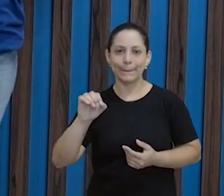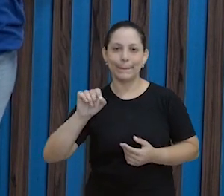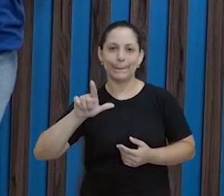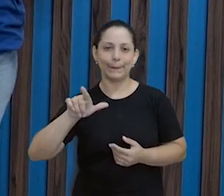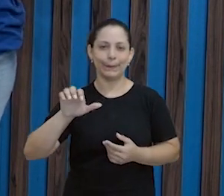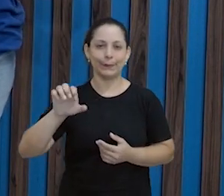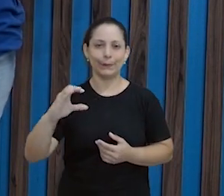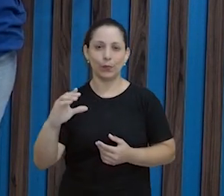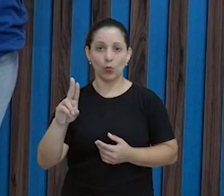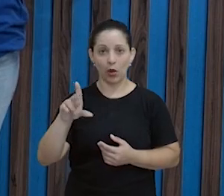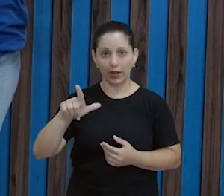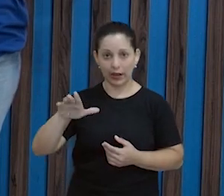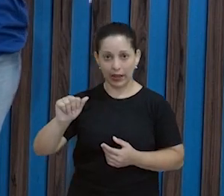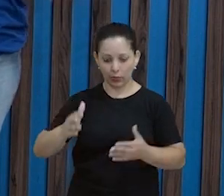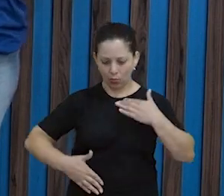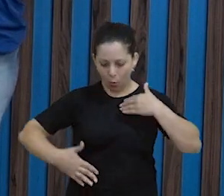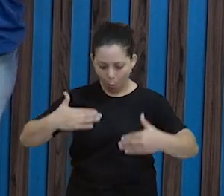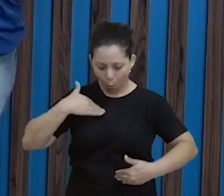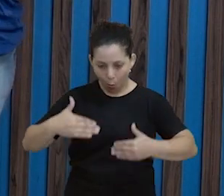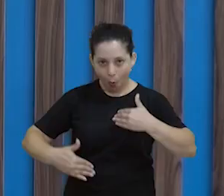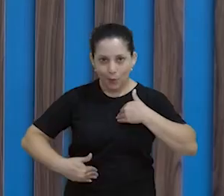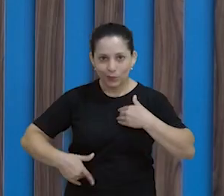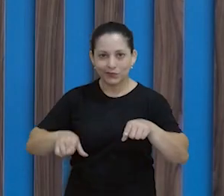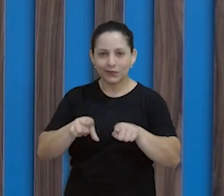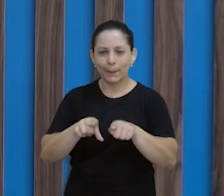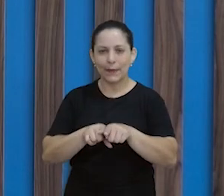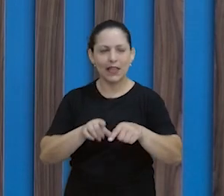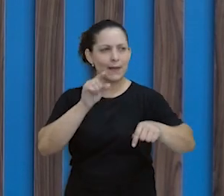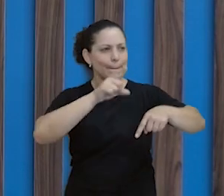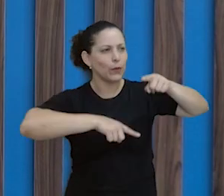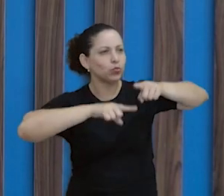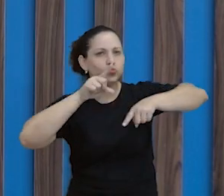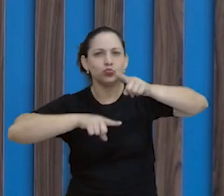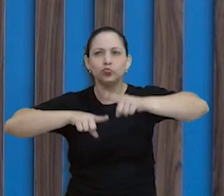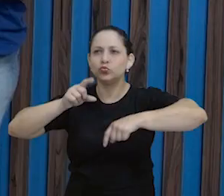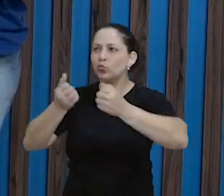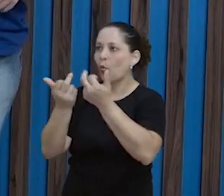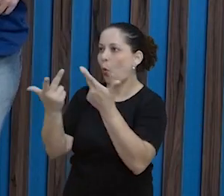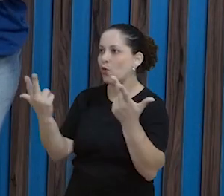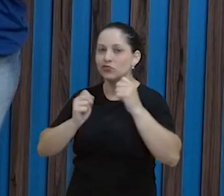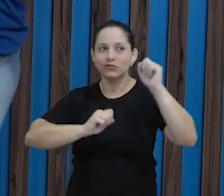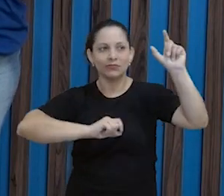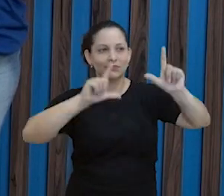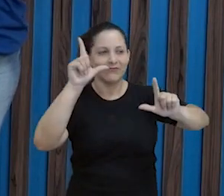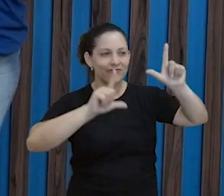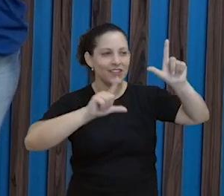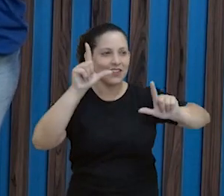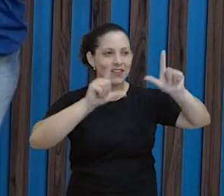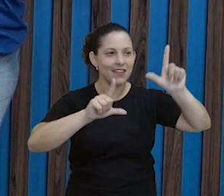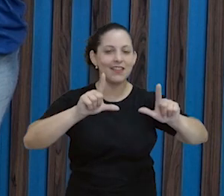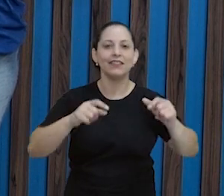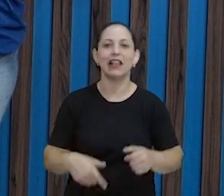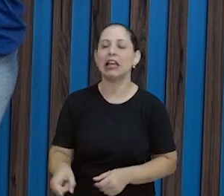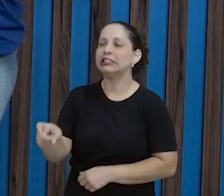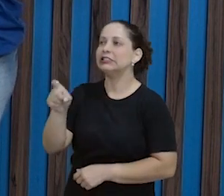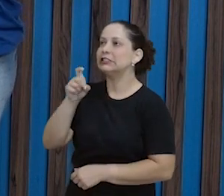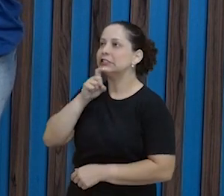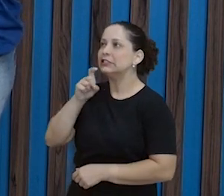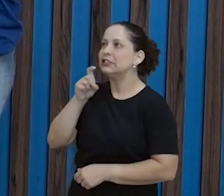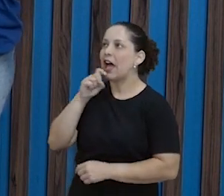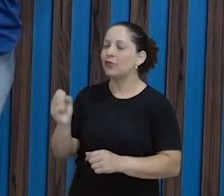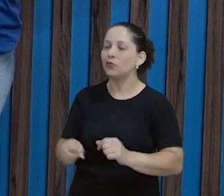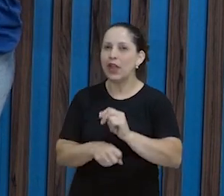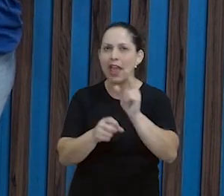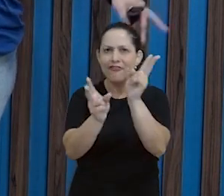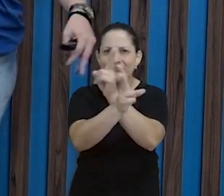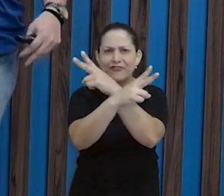constituir nossos corpos, né, professora? Isso. Os objetos, né, a TV que está aqui, né, o ar-condicionado, o